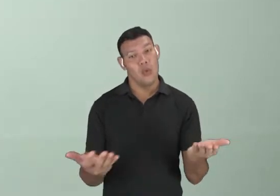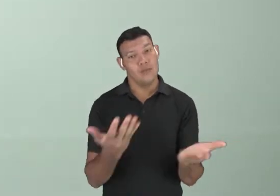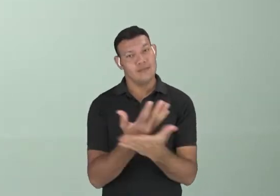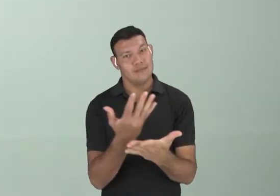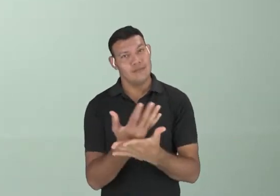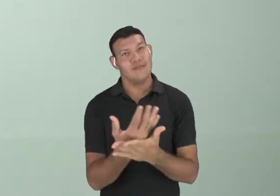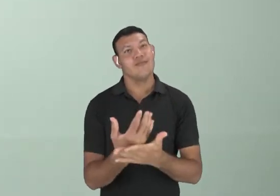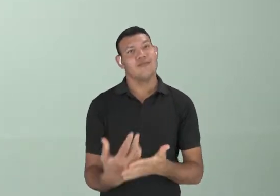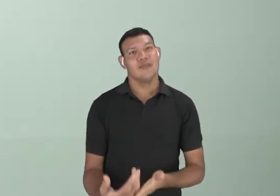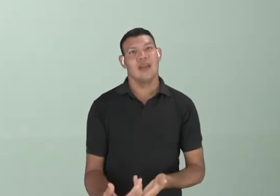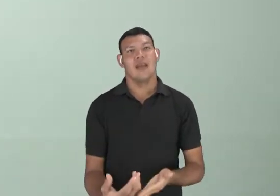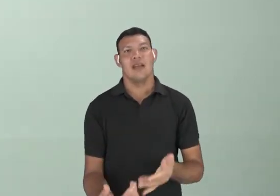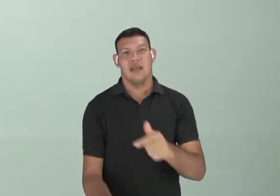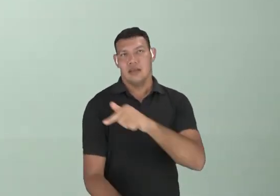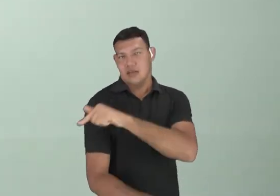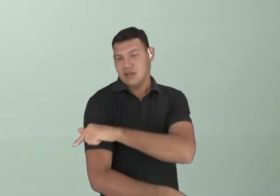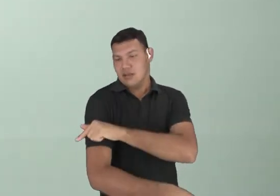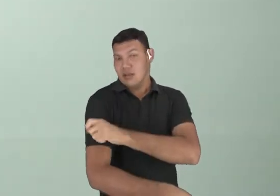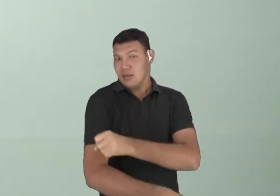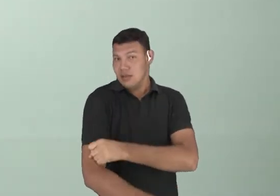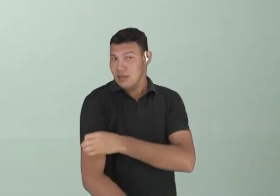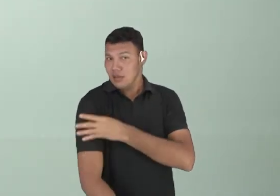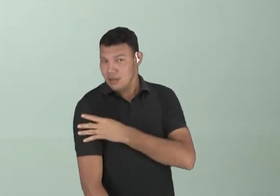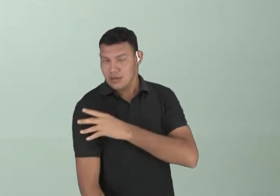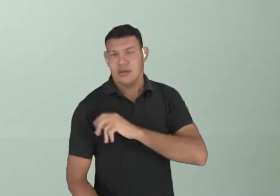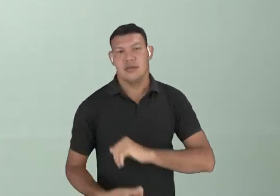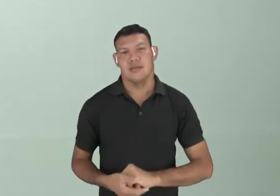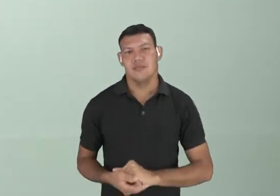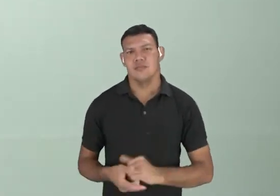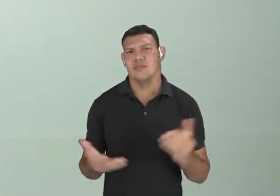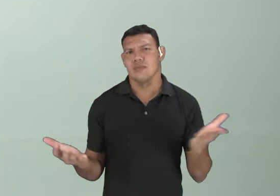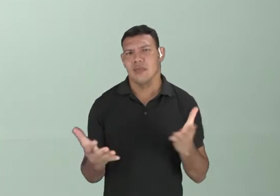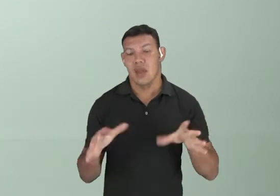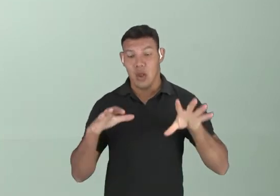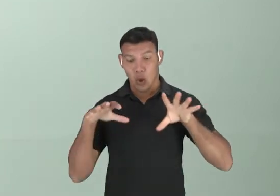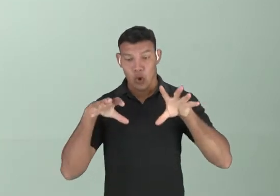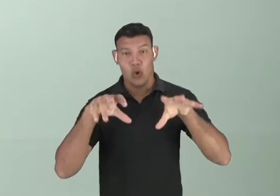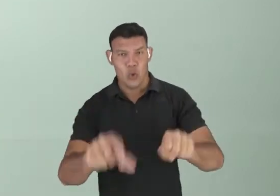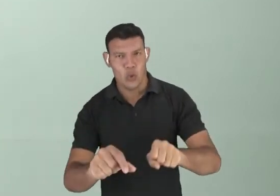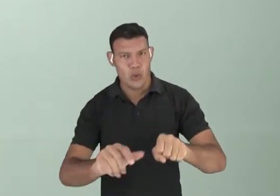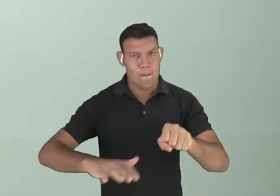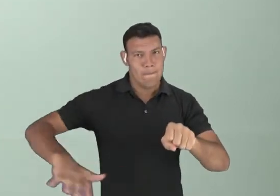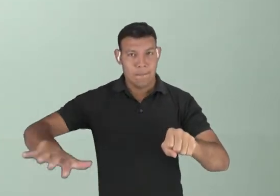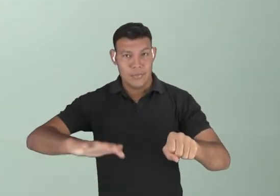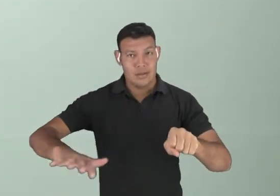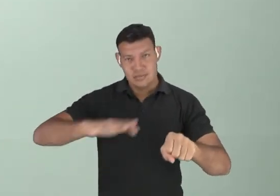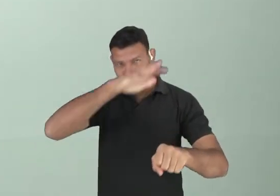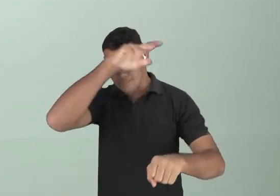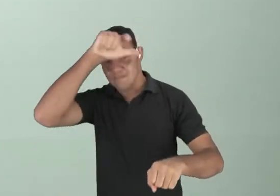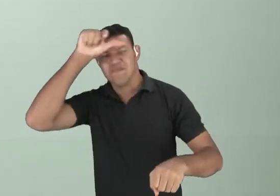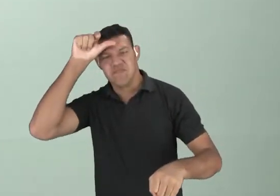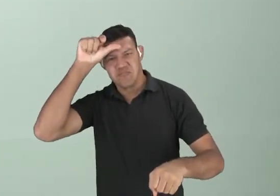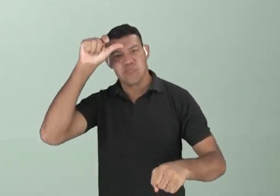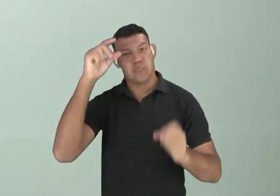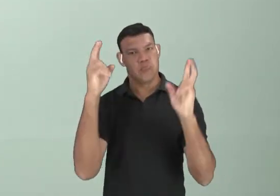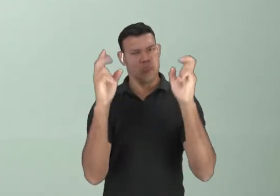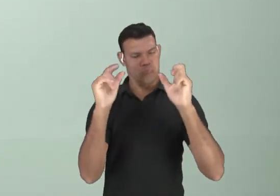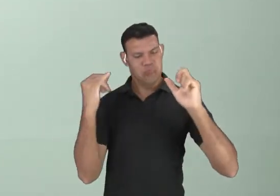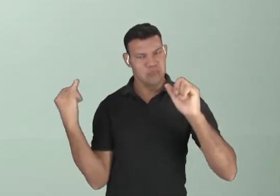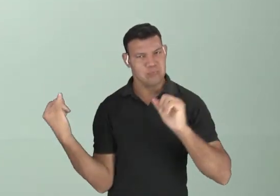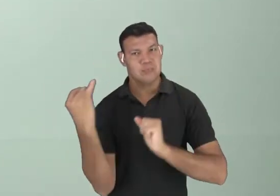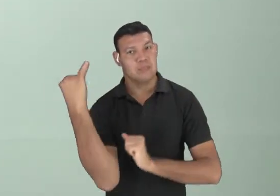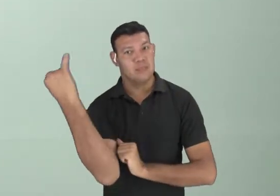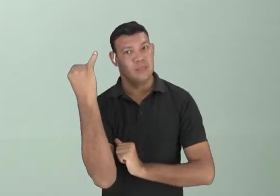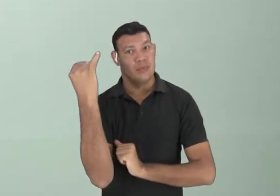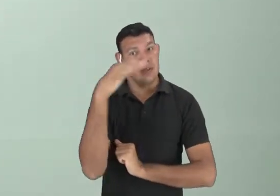do ensino fundamental. E o nosso tema é ocupação da Amazônia, um tema muito importante,